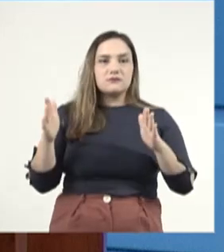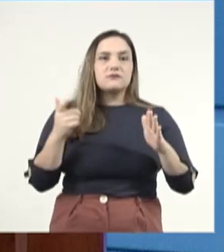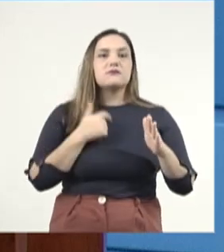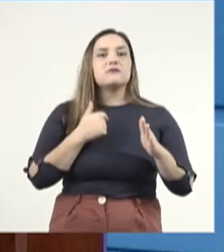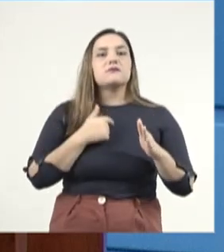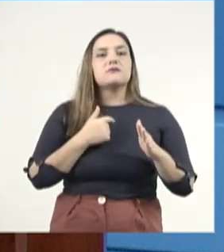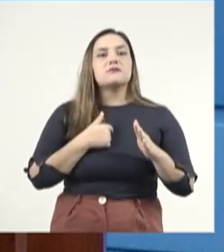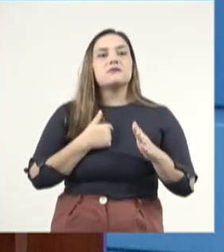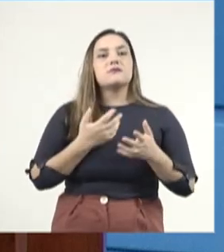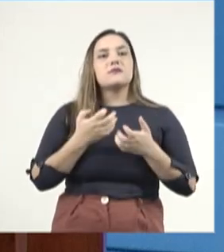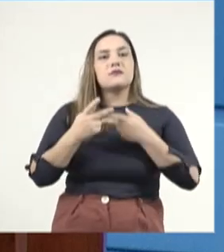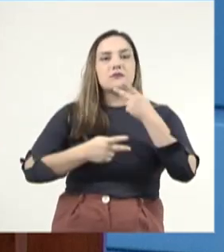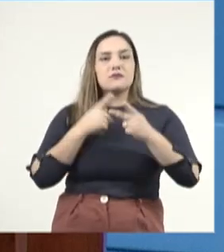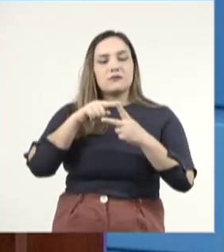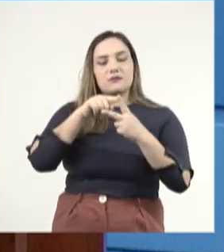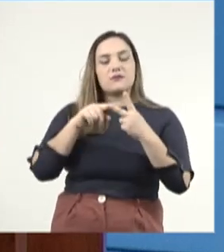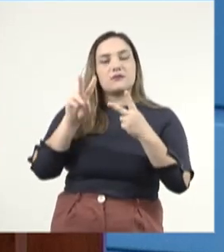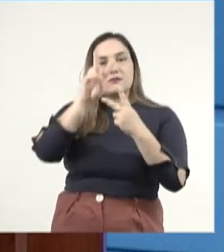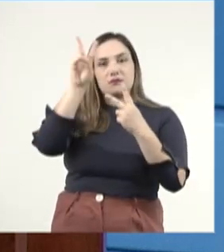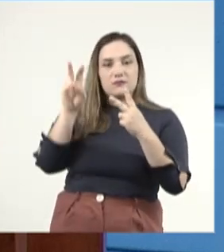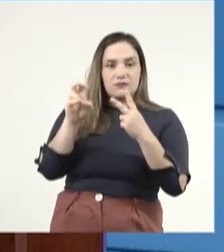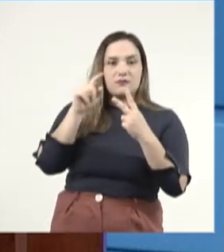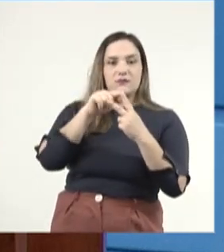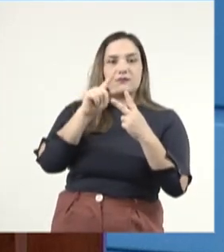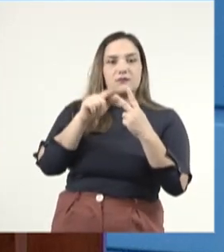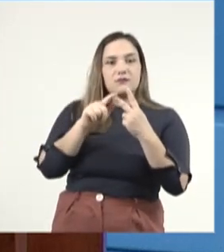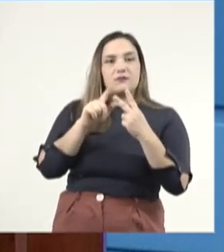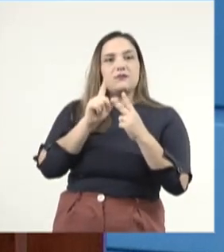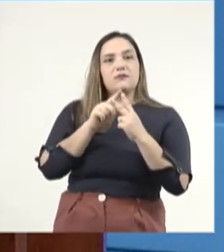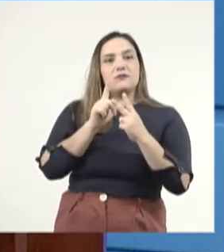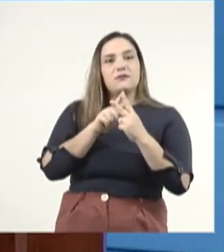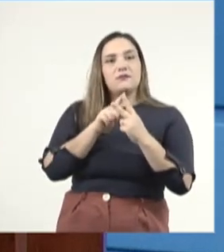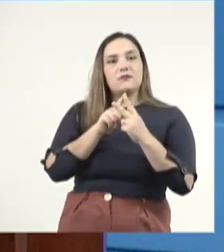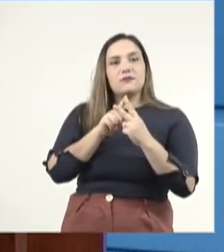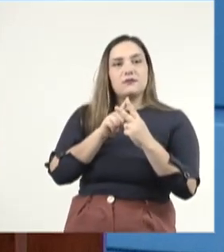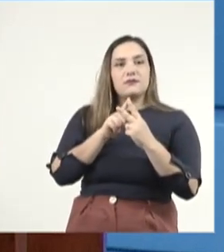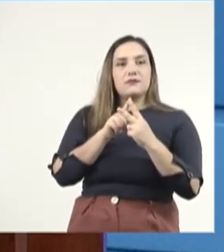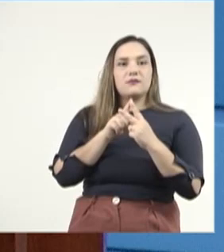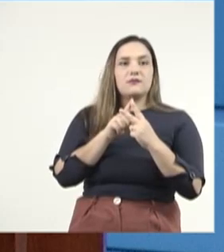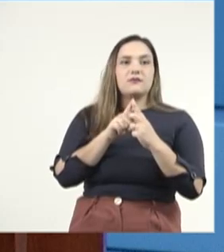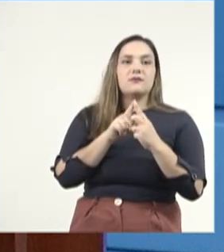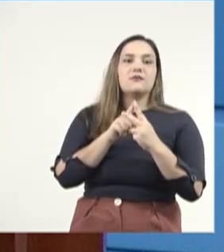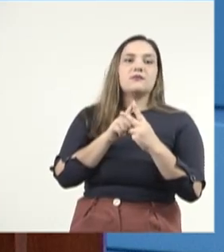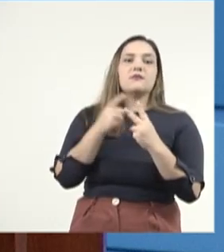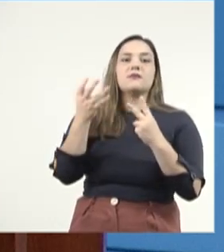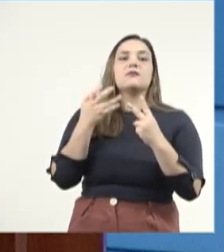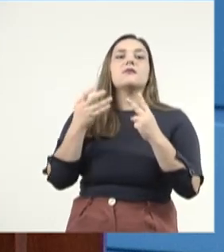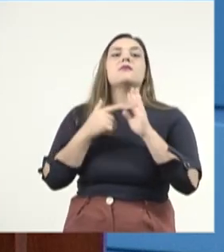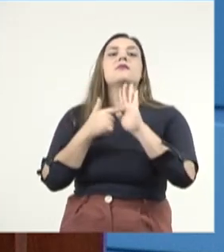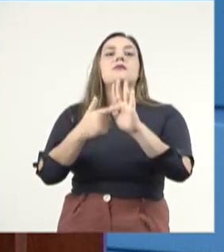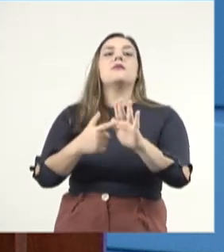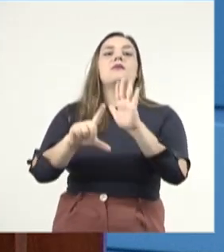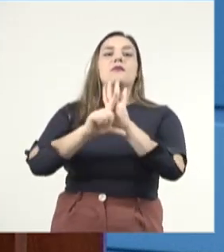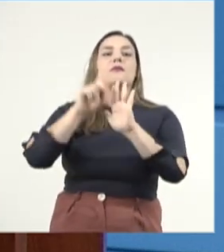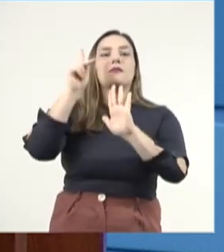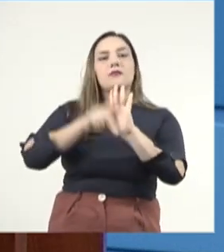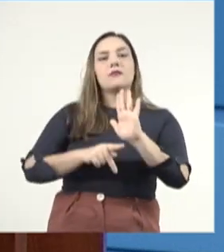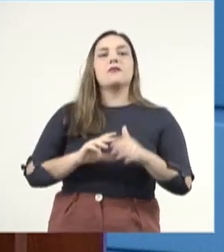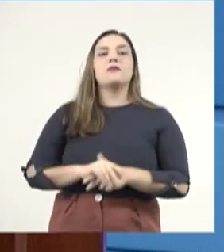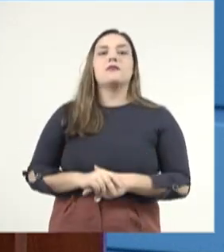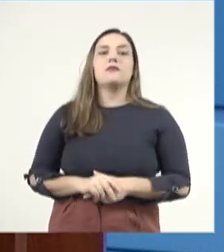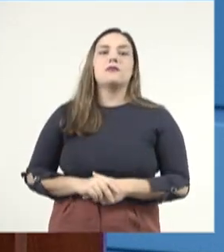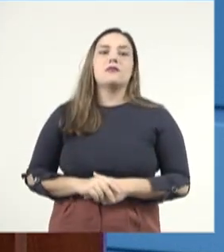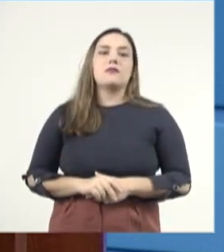aqui hoje para falar de dois assuntos. O primeiro, quero apresentar aqui um projeto de lei. Nós estamos